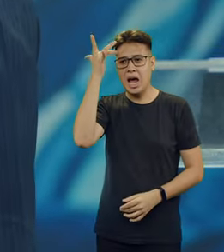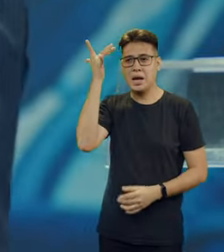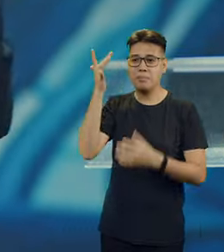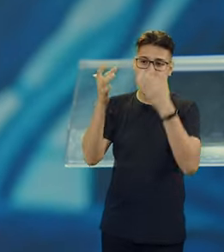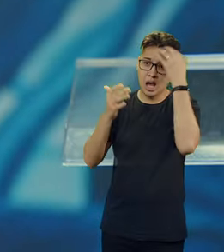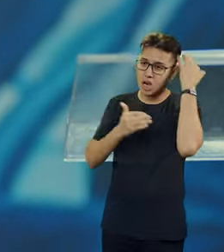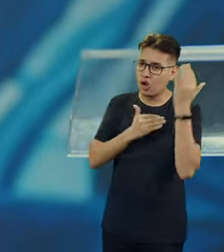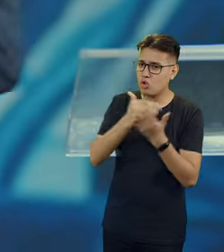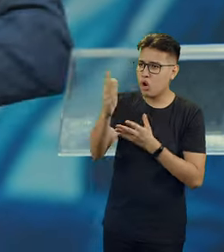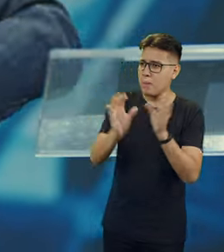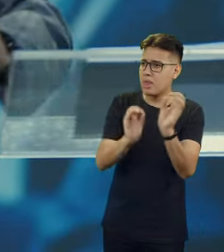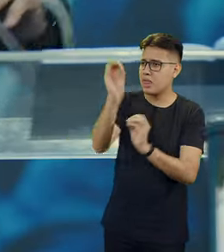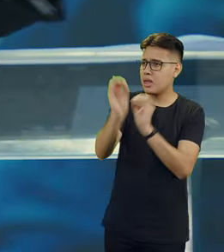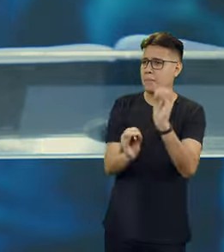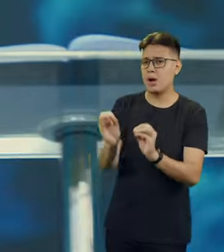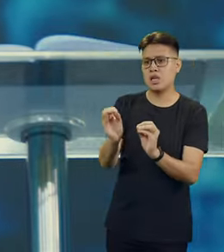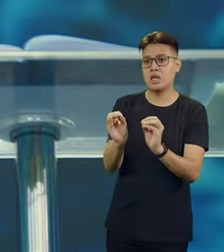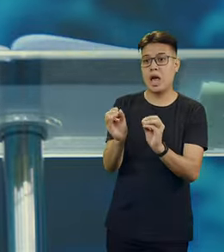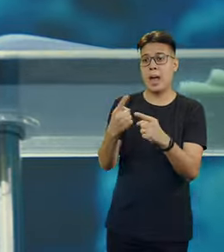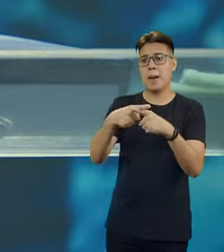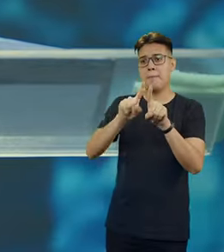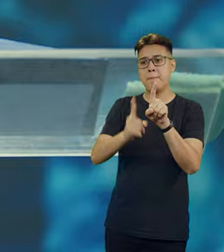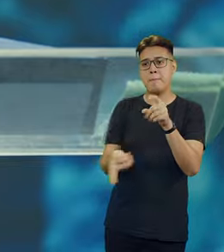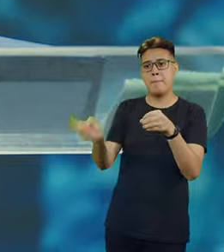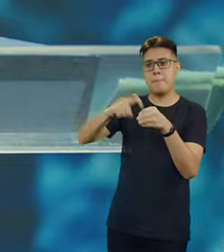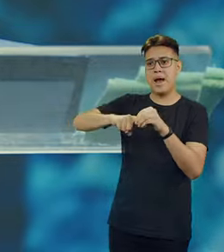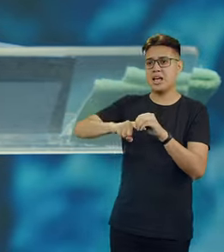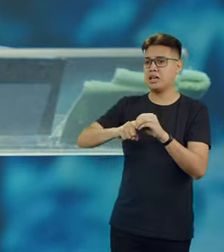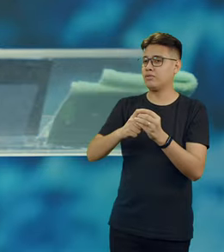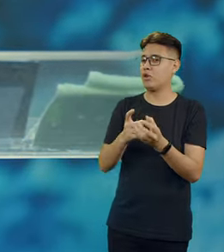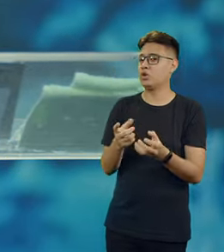e olha para trás não é apto para o reino.